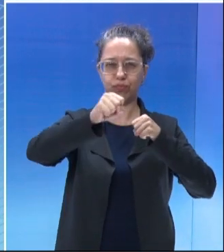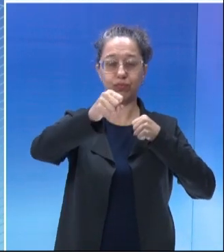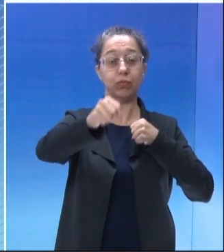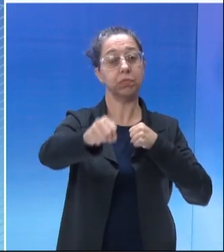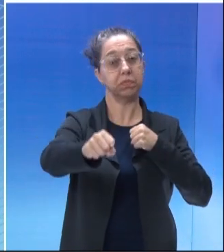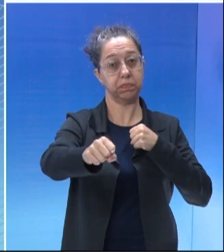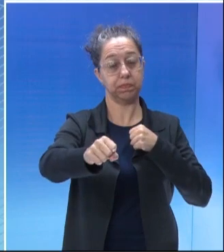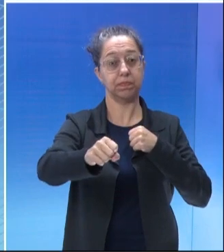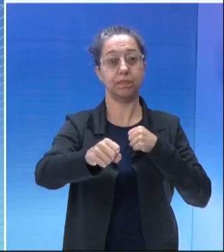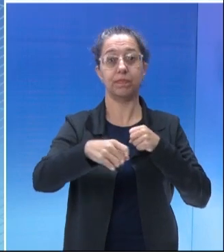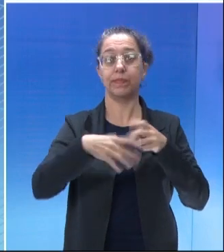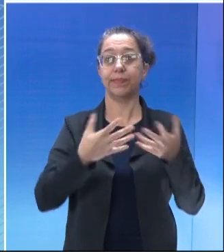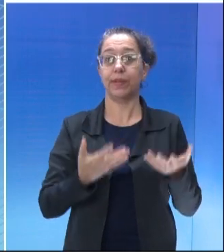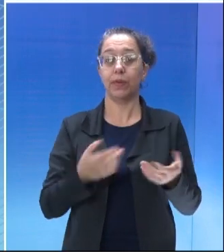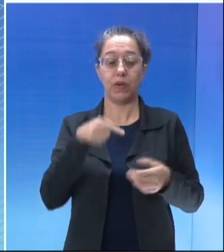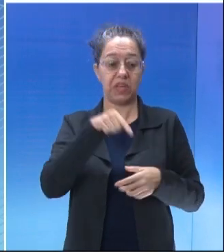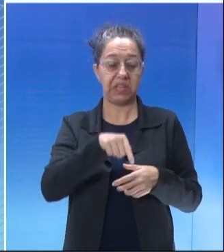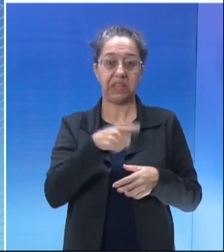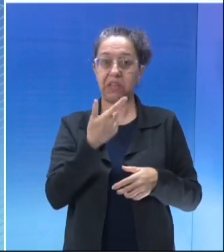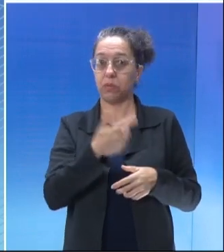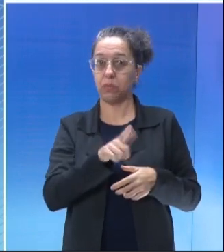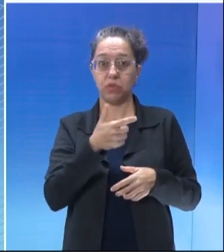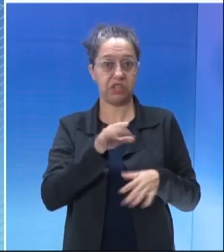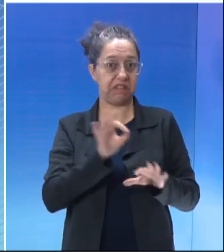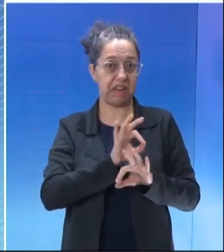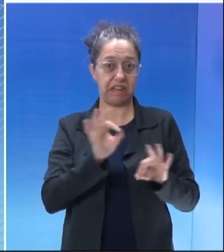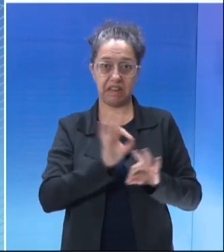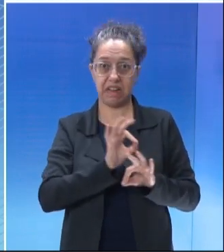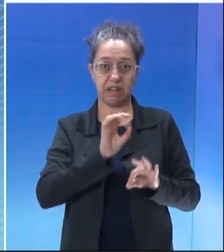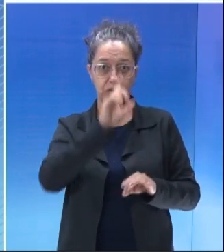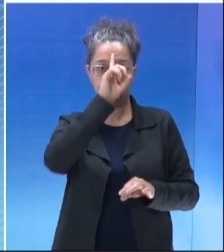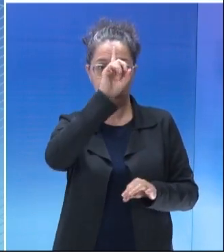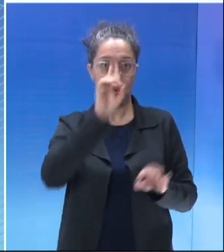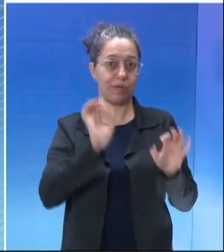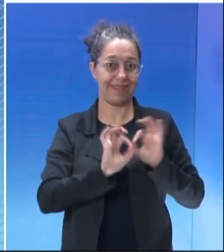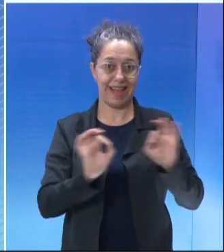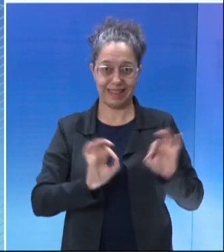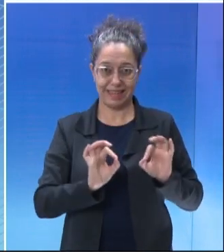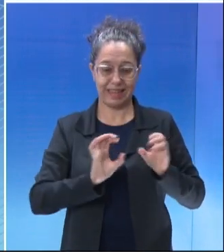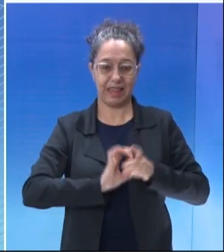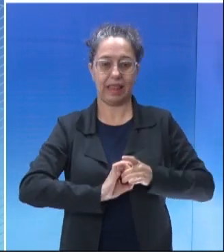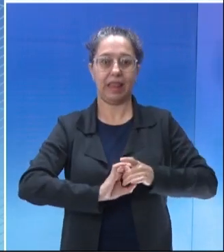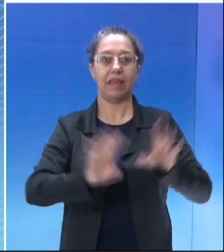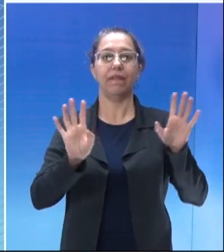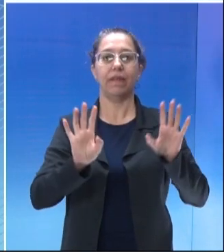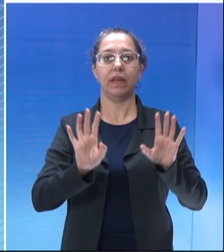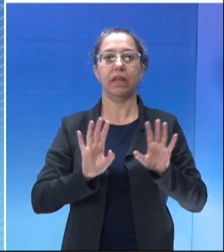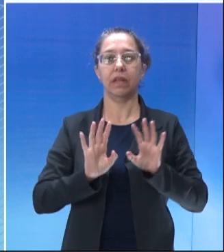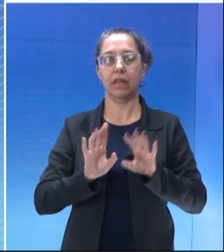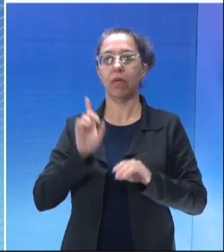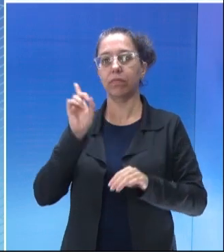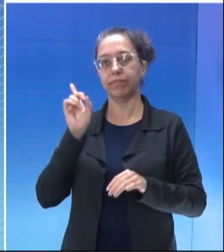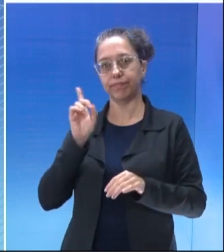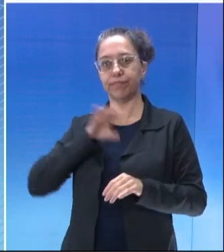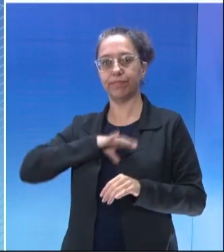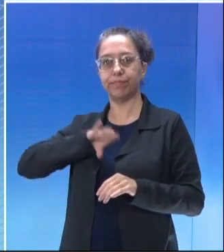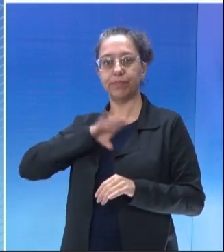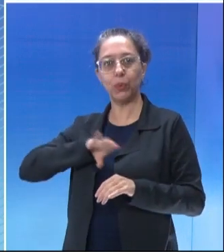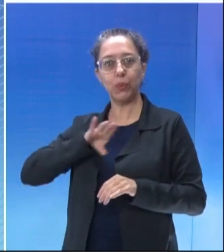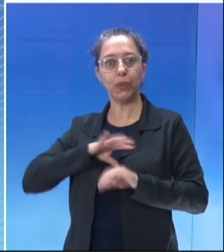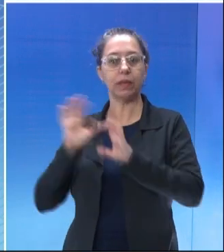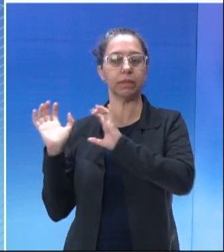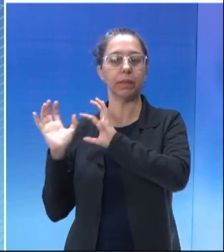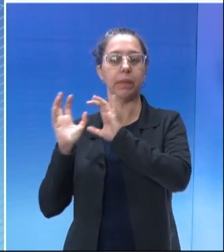considerado terra de ninguém, em que pese tenha os seus ocupantes nativos, diversas